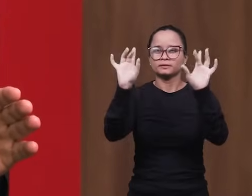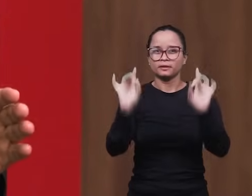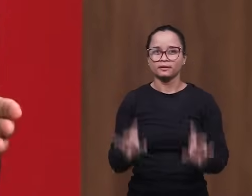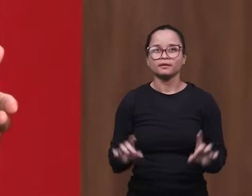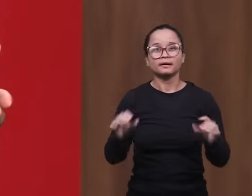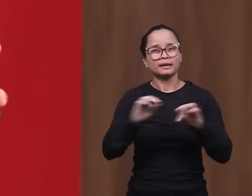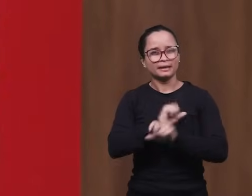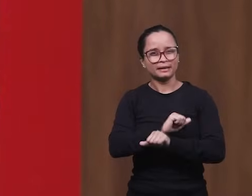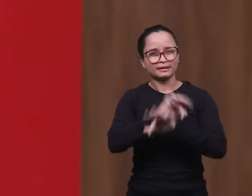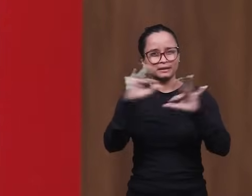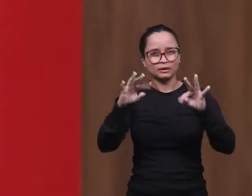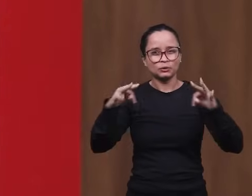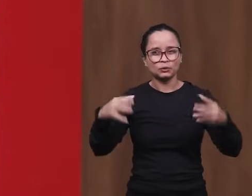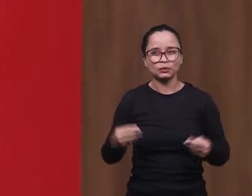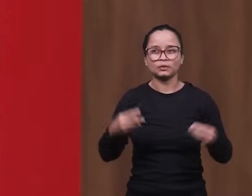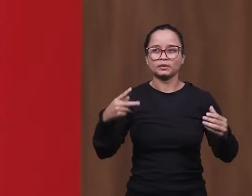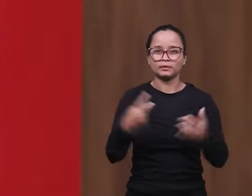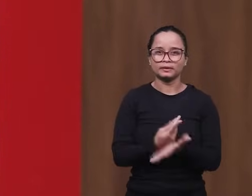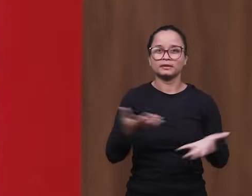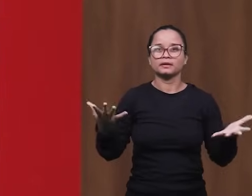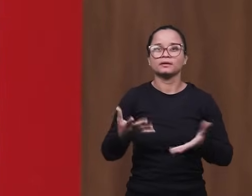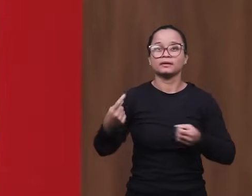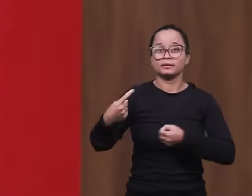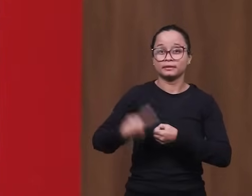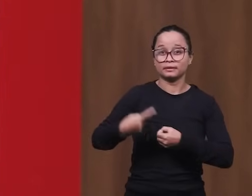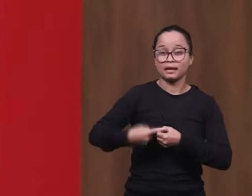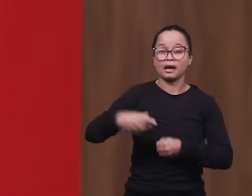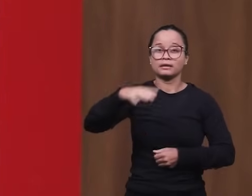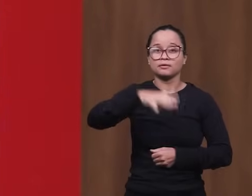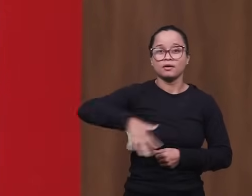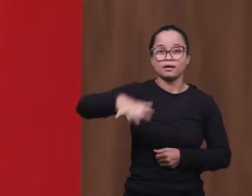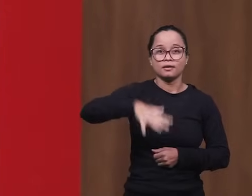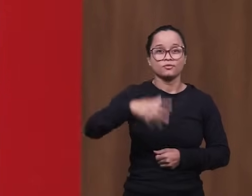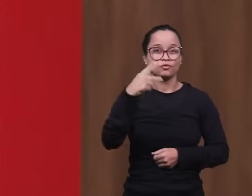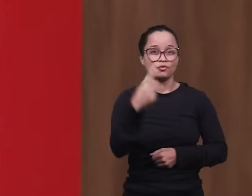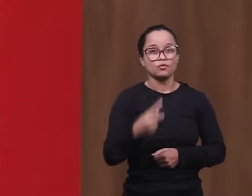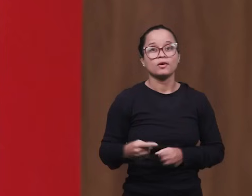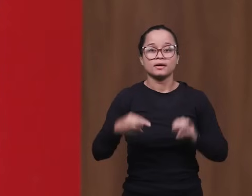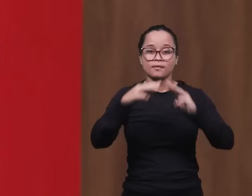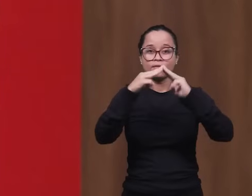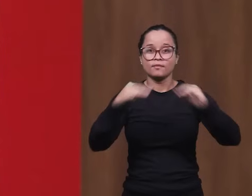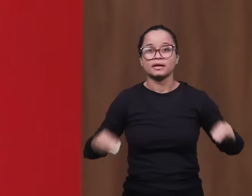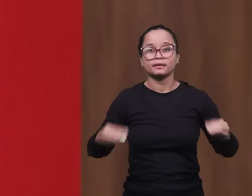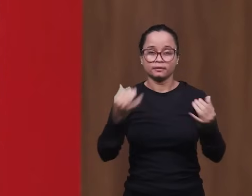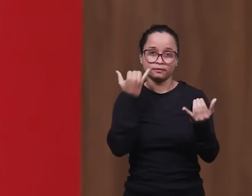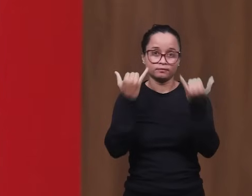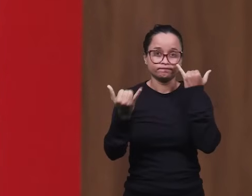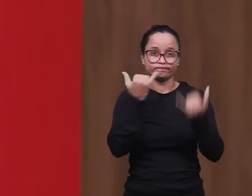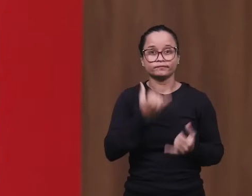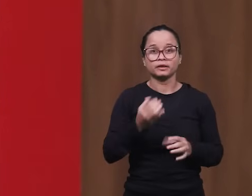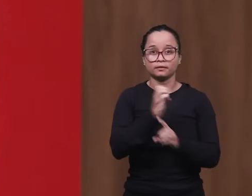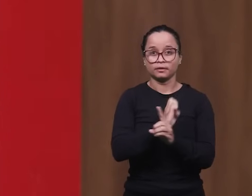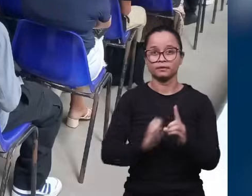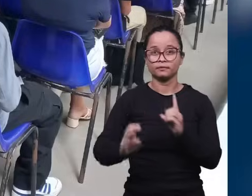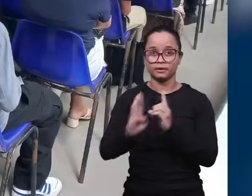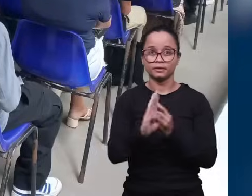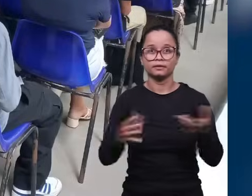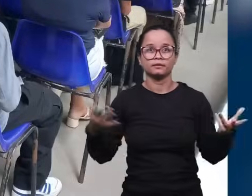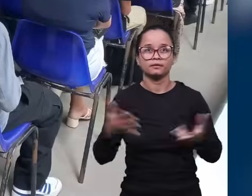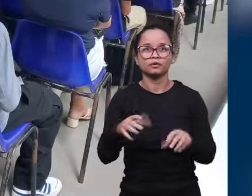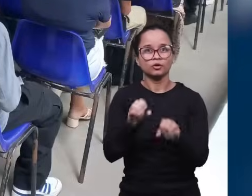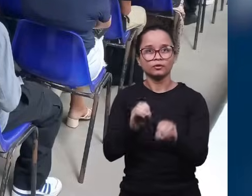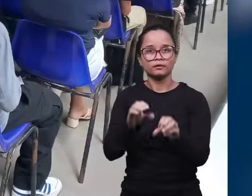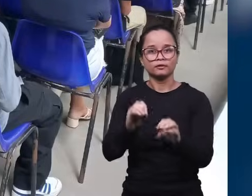especiais. É claro, tudo que está acontecendo aí na sua cidade, na sua região, a gente mostra aqui no Manaí News. Tivemos a Escola Bíblica